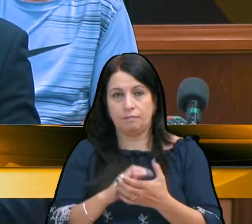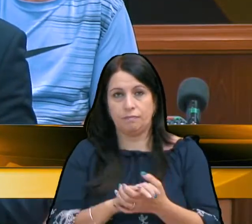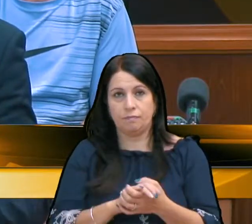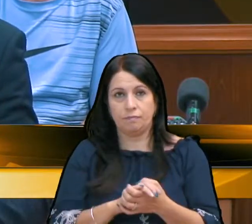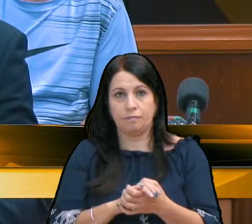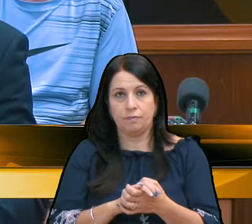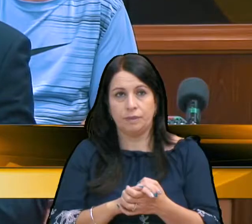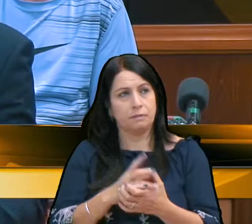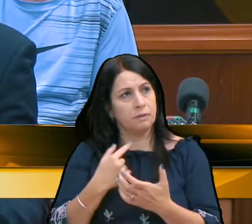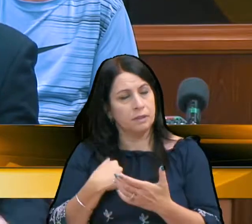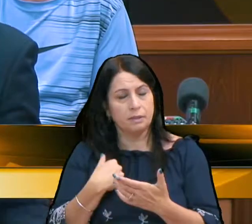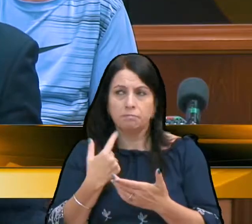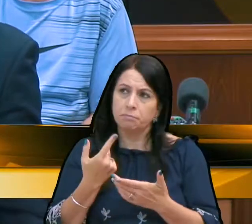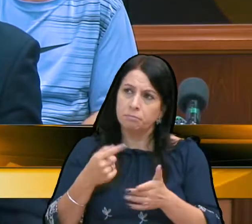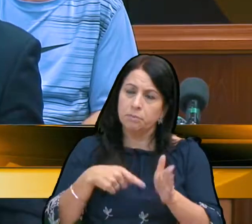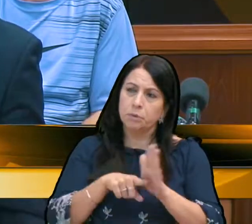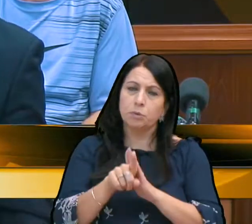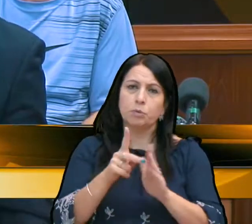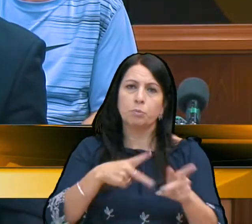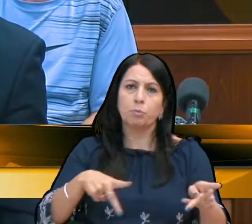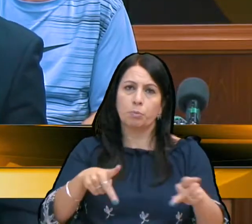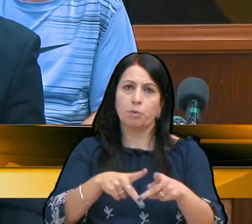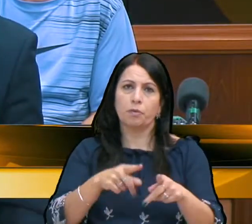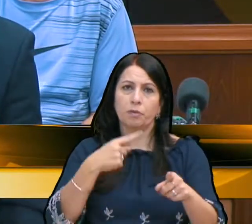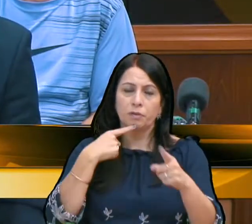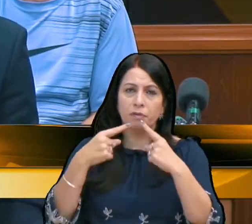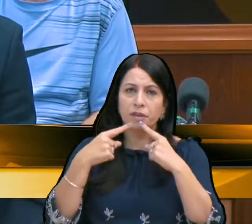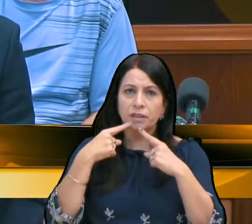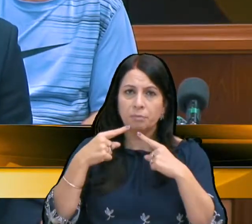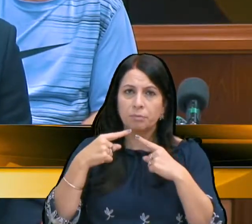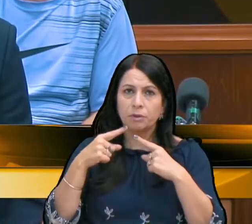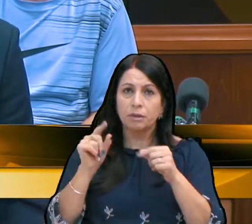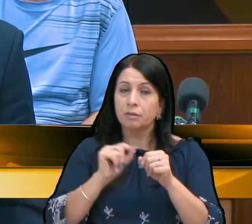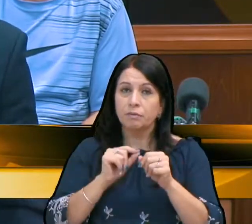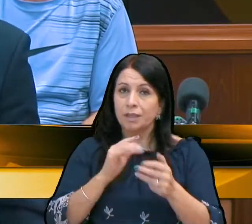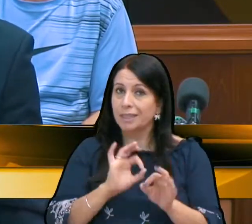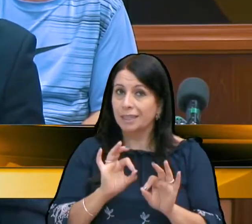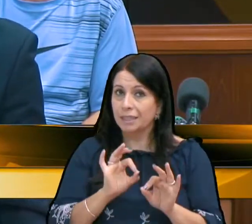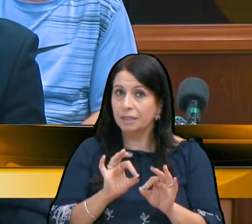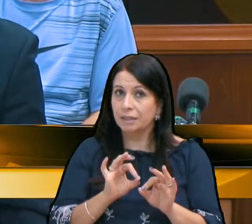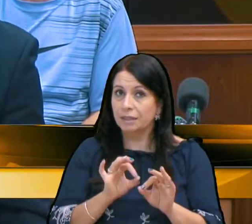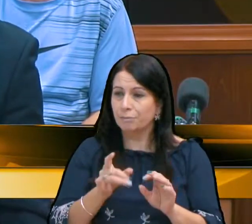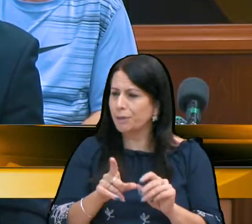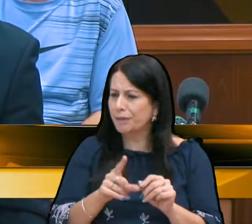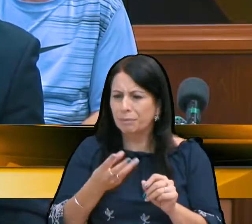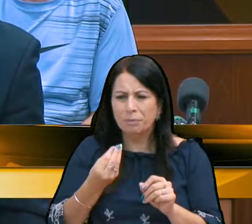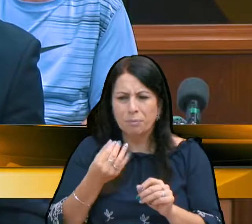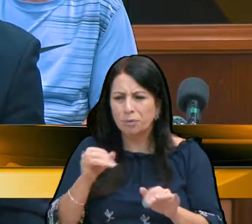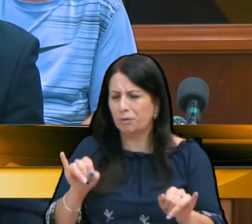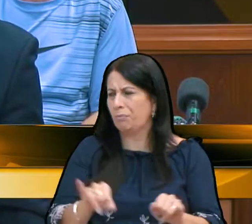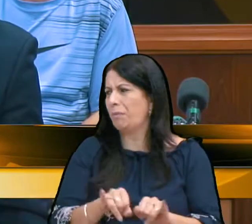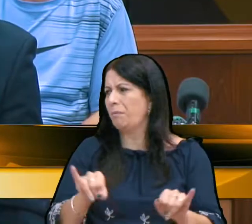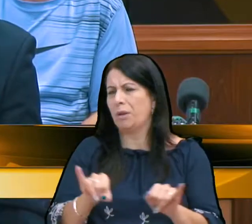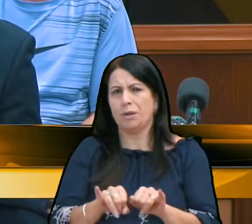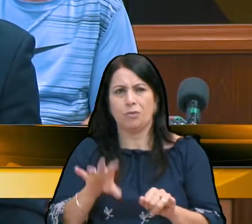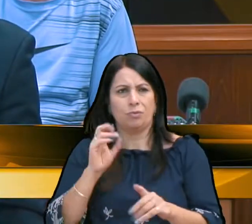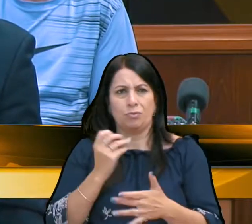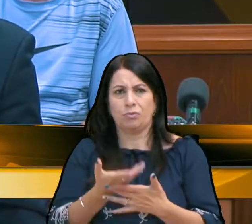a gente questiona o povo quando vem reclamar que a gente não produz. Mas também